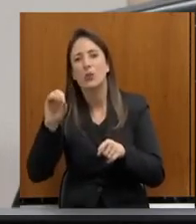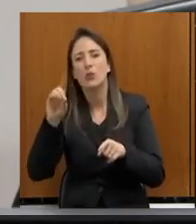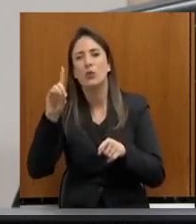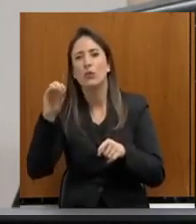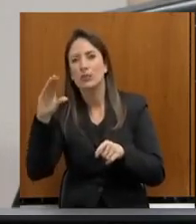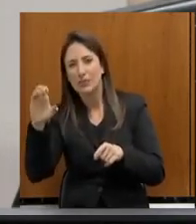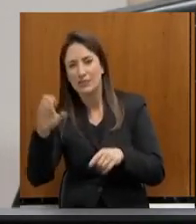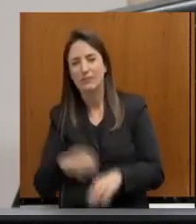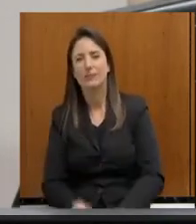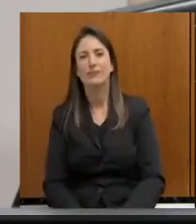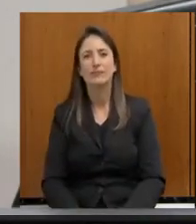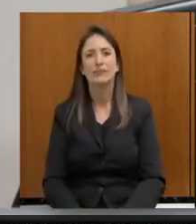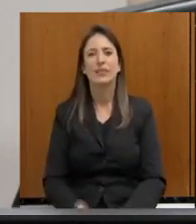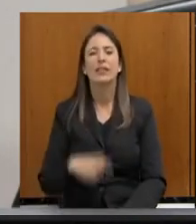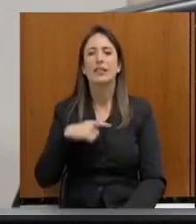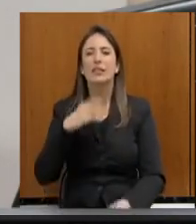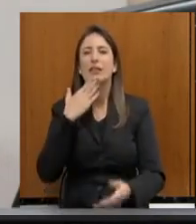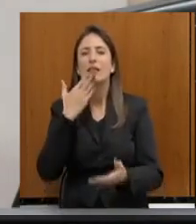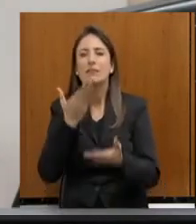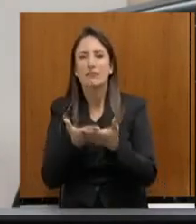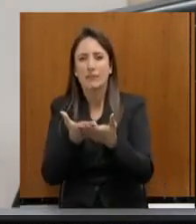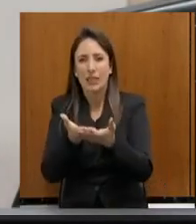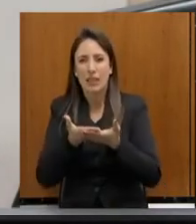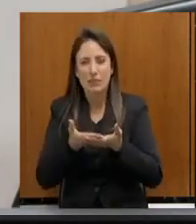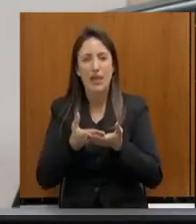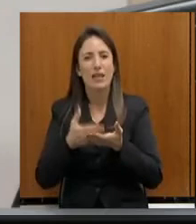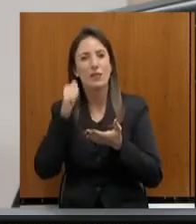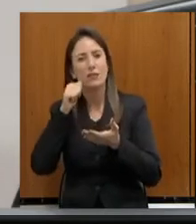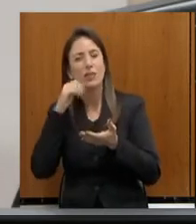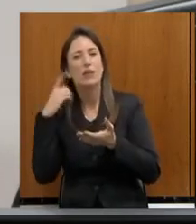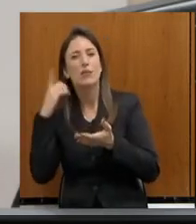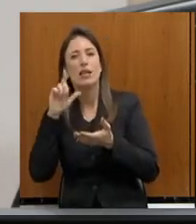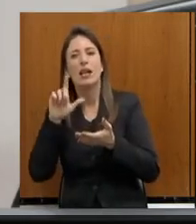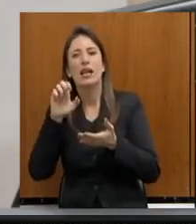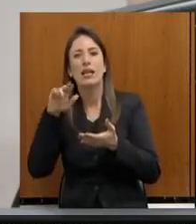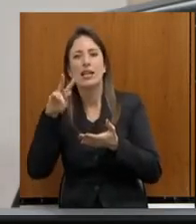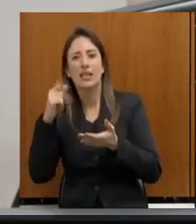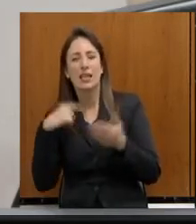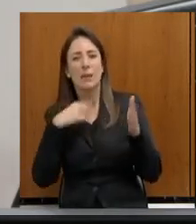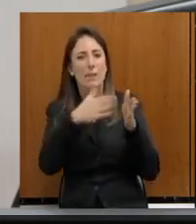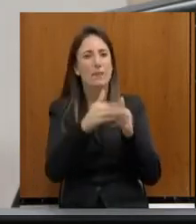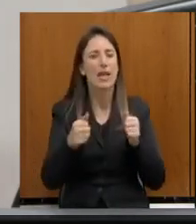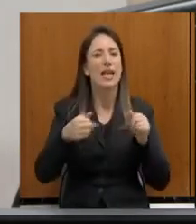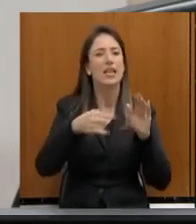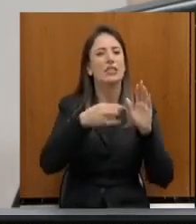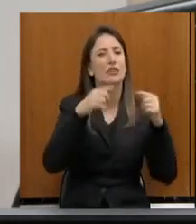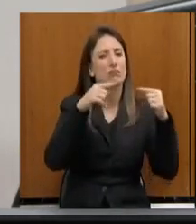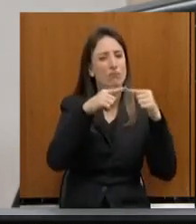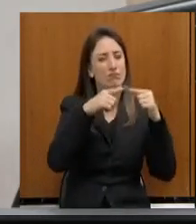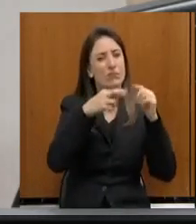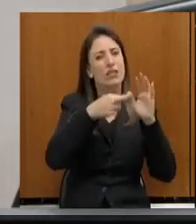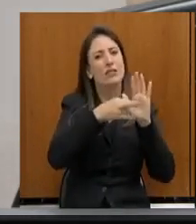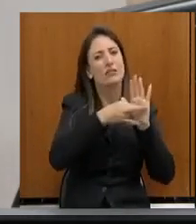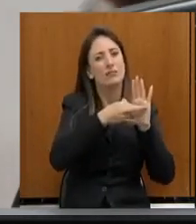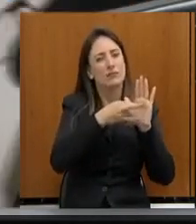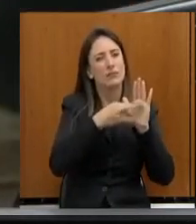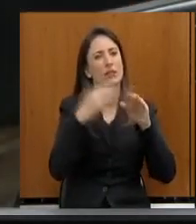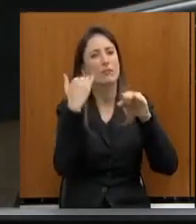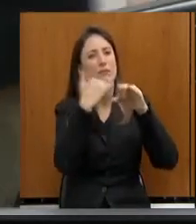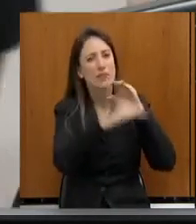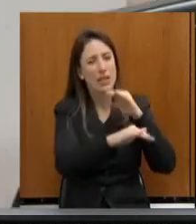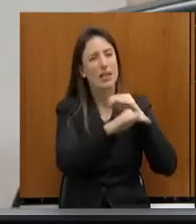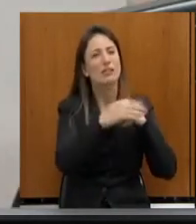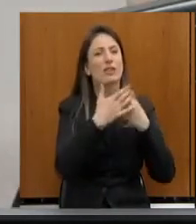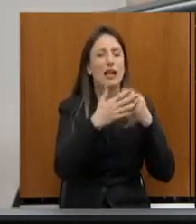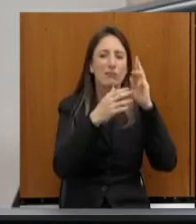o requerimento de autoria do deputado A Leninha é que é de acordo com o Regimento Interno seja encaminhada ao diretor-geral do Instituto Estadual